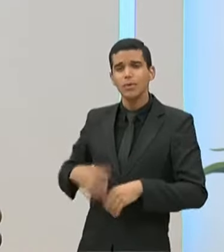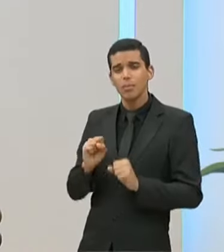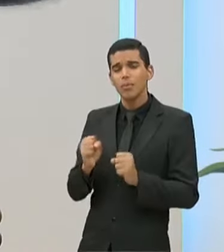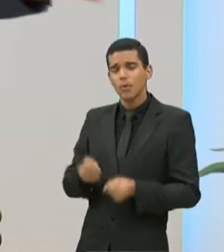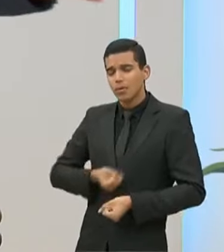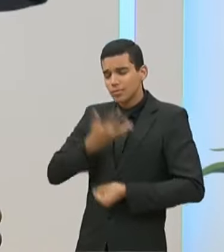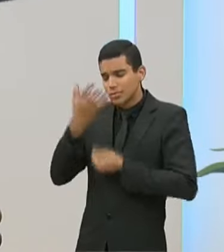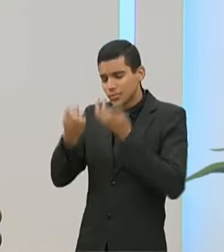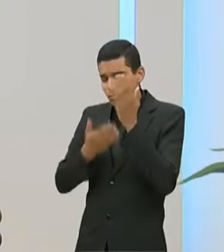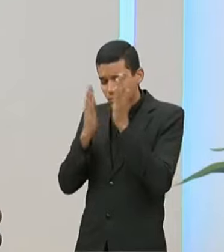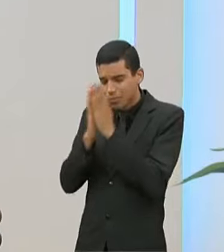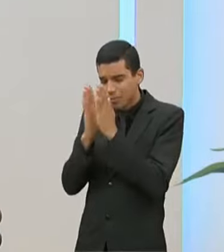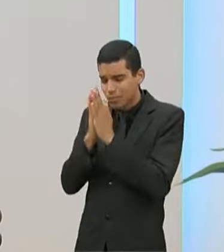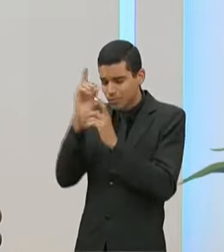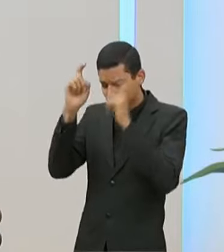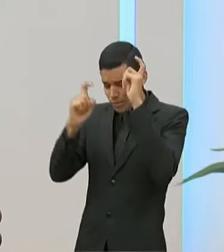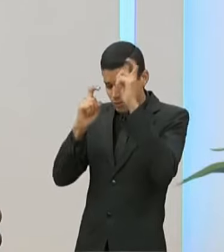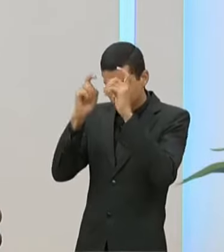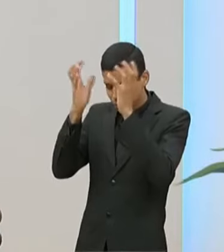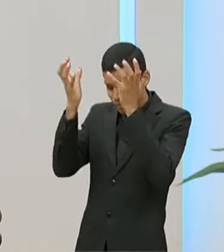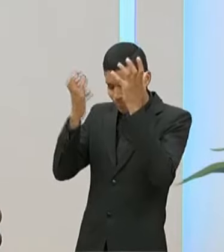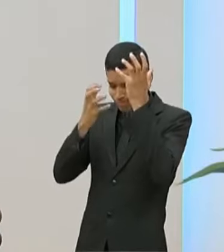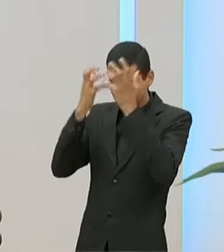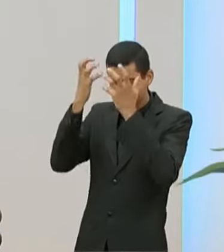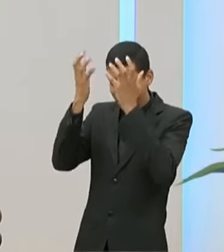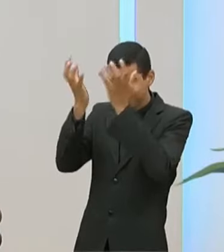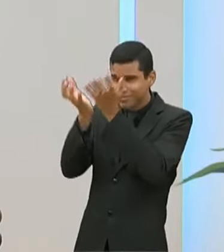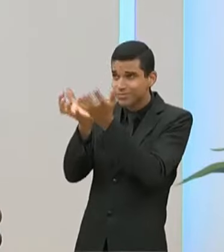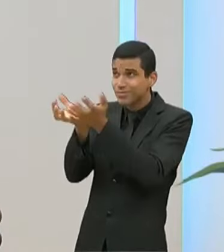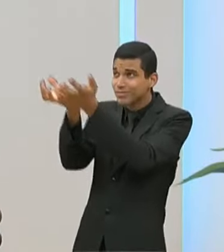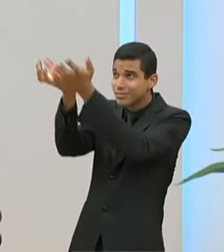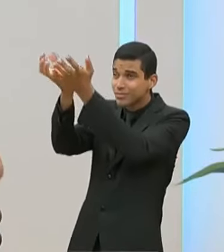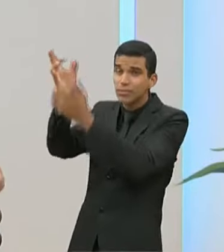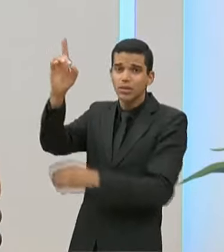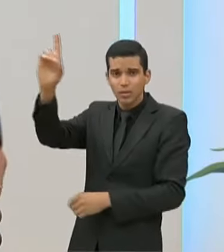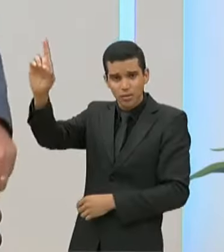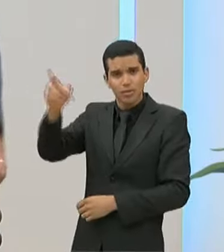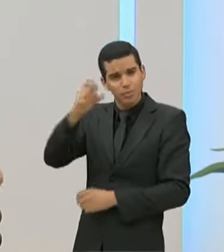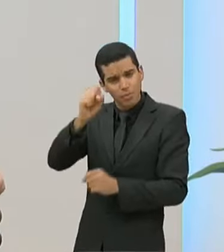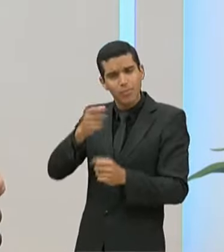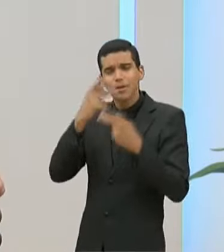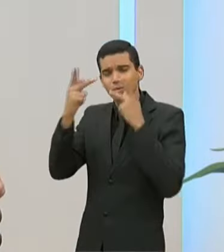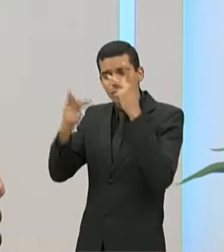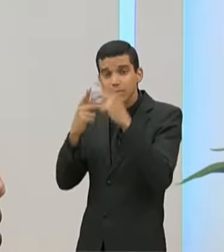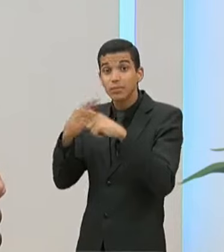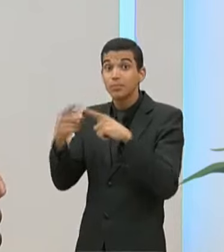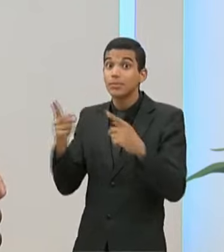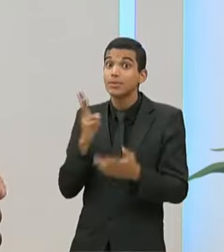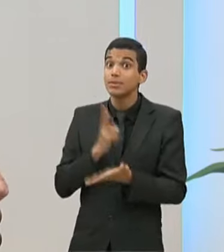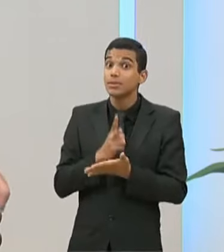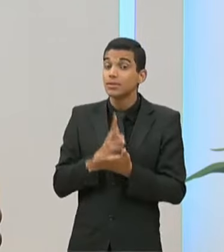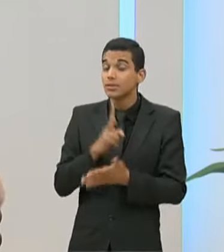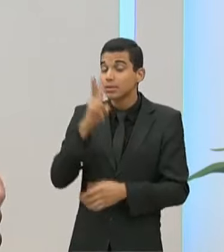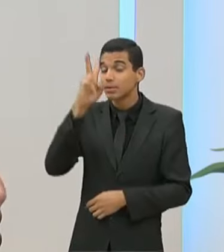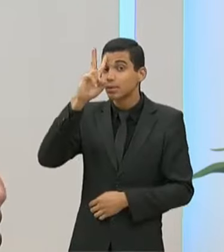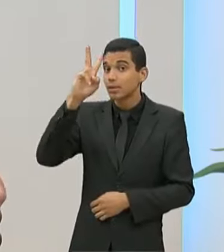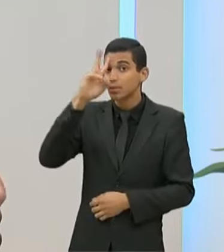lança teu cuidado, Tuas ansiedades e inquietações aos pés dele, mas sempre